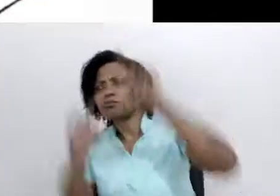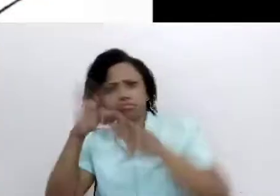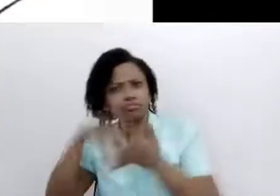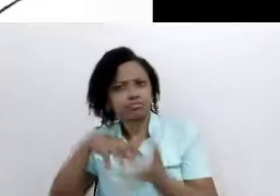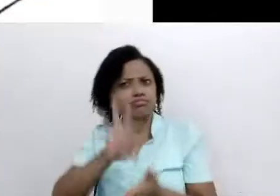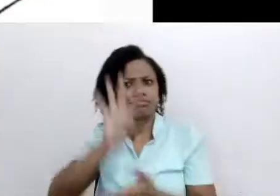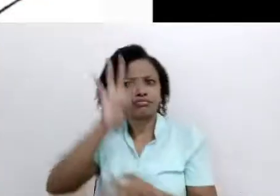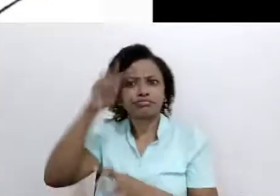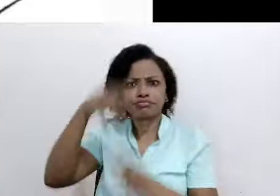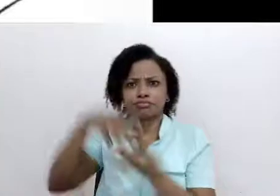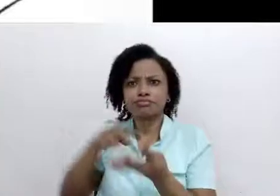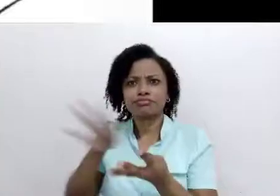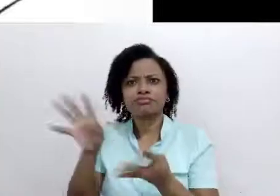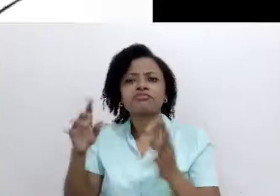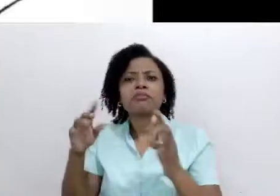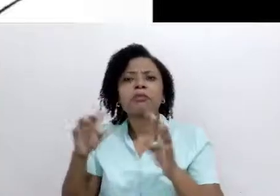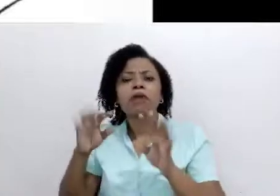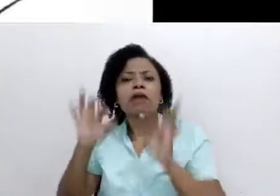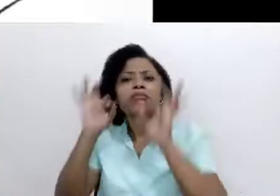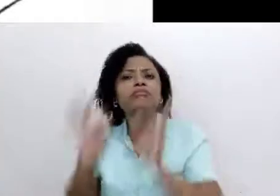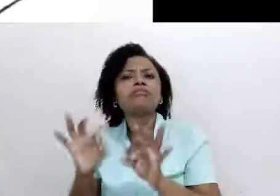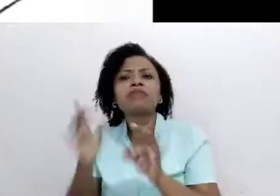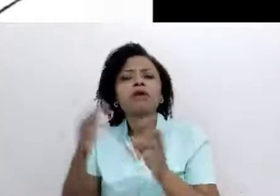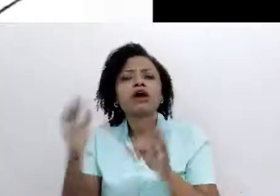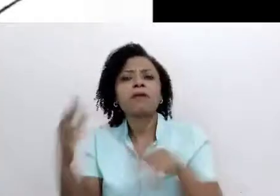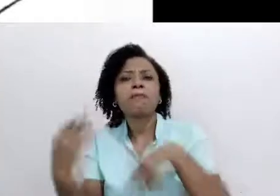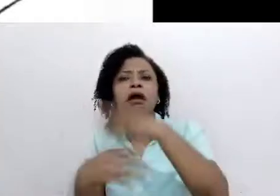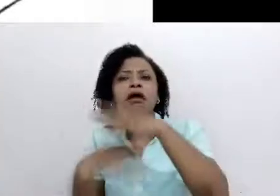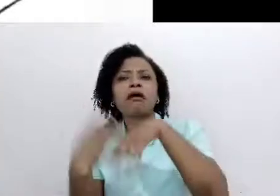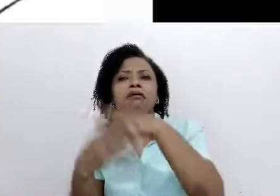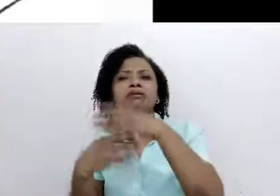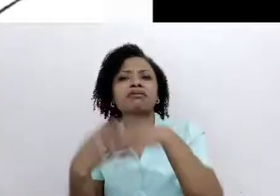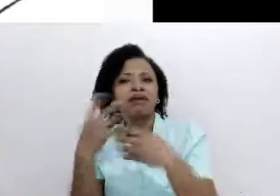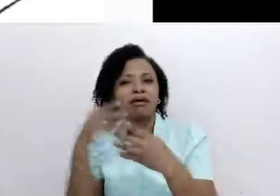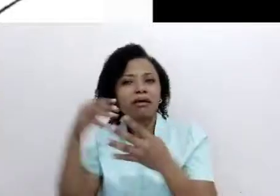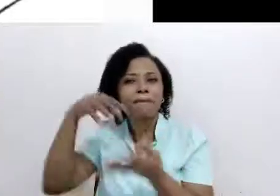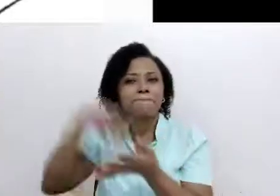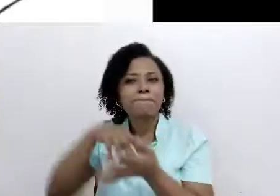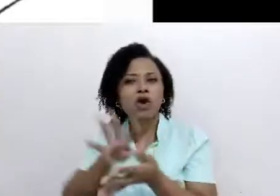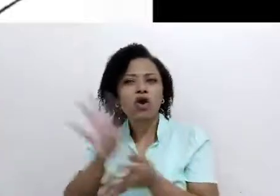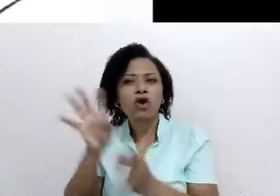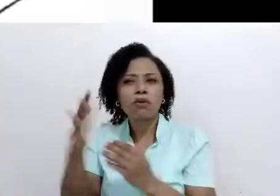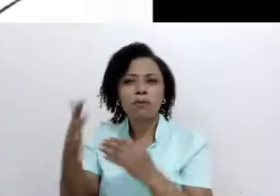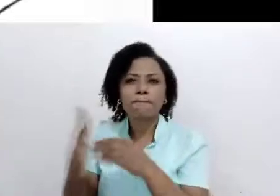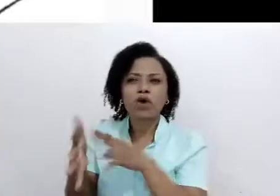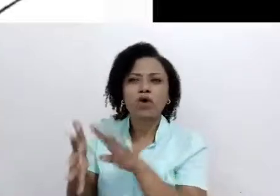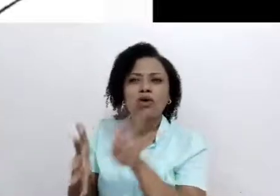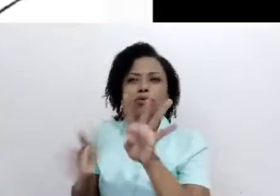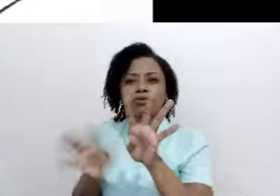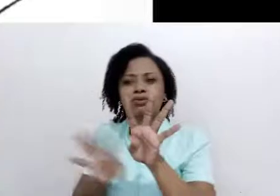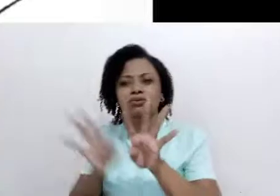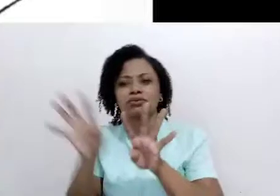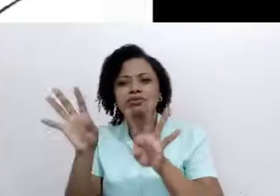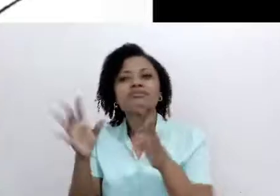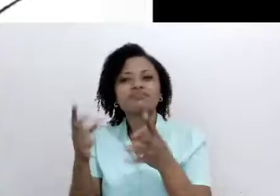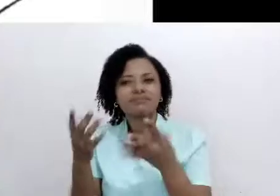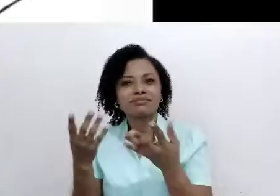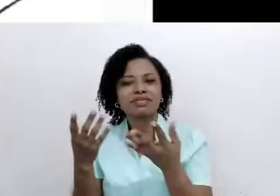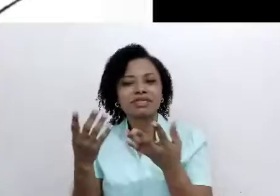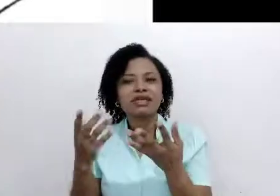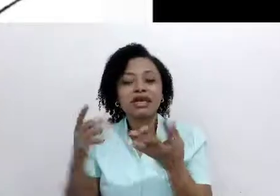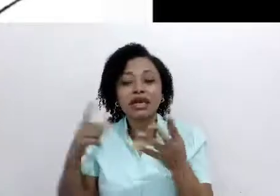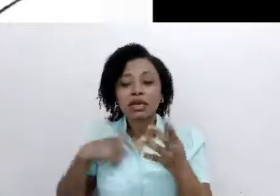Os raios estão sendo refletidos desordenados. Isso por conta que a superfície ela tem